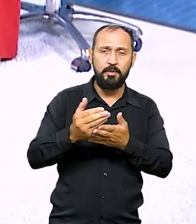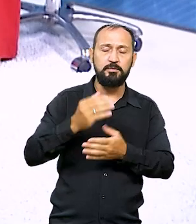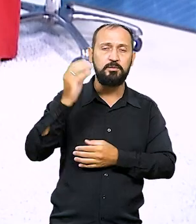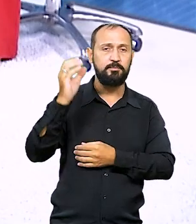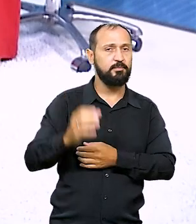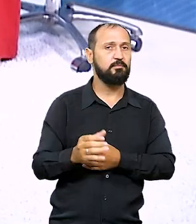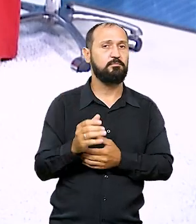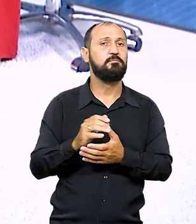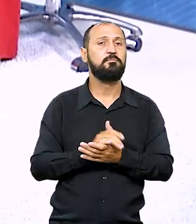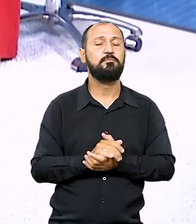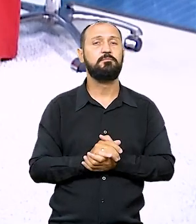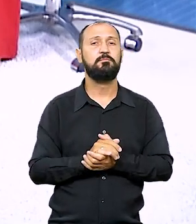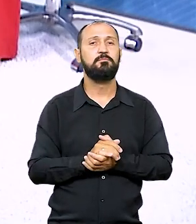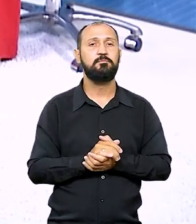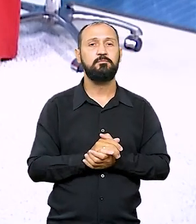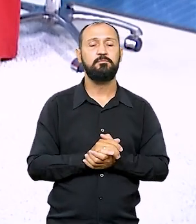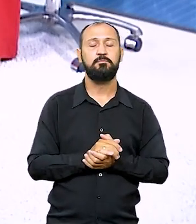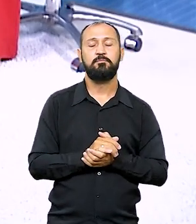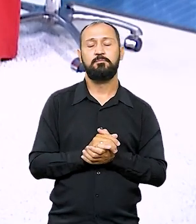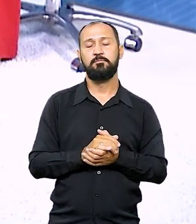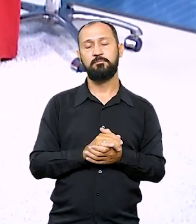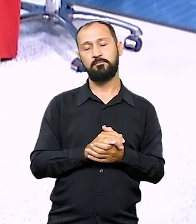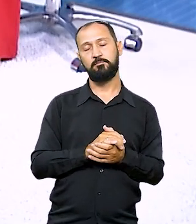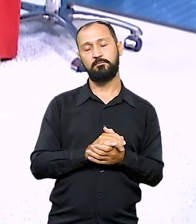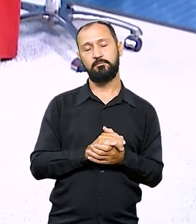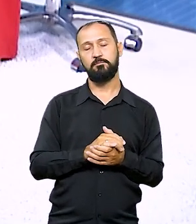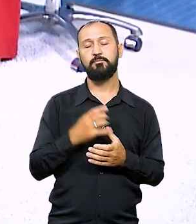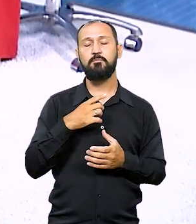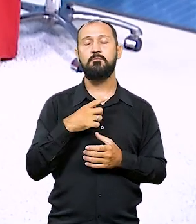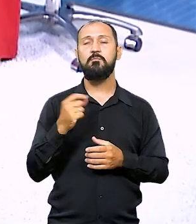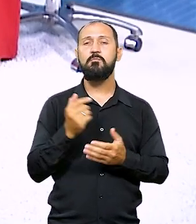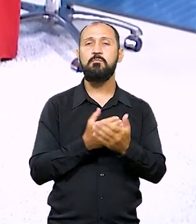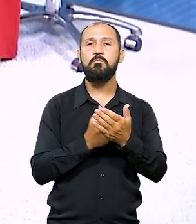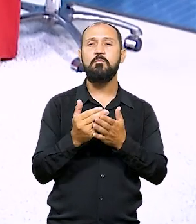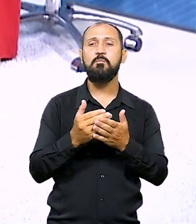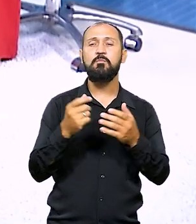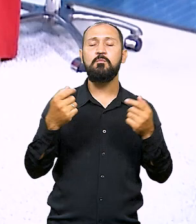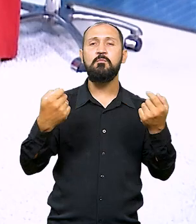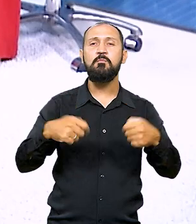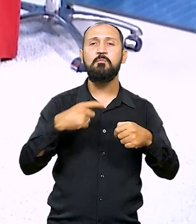na advocacia criminal, e foi um dos atos que nós tivemos de